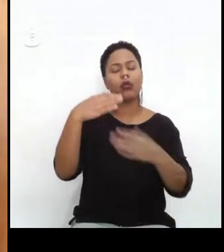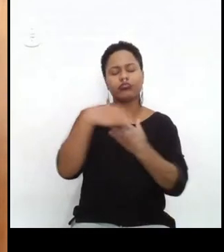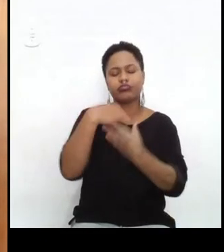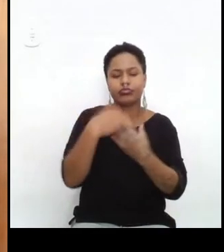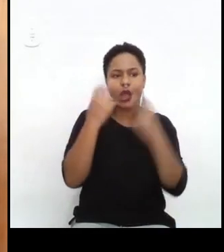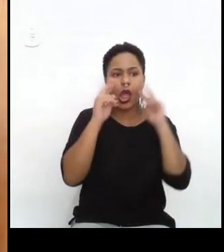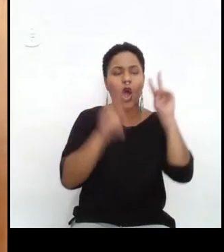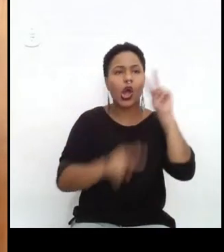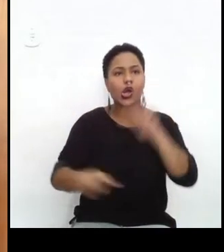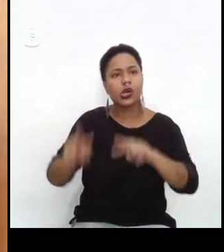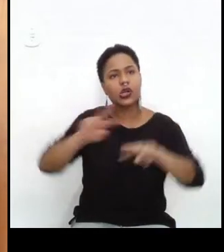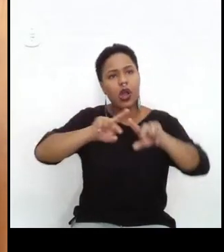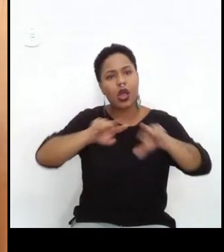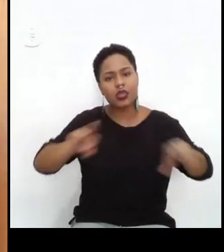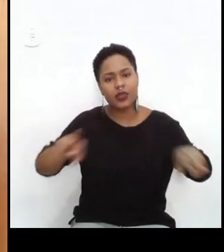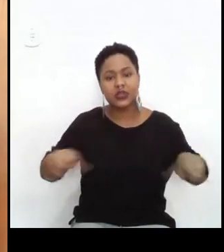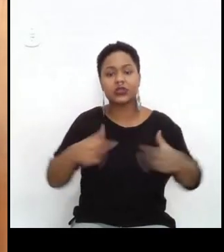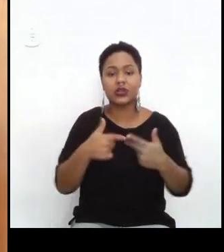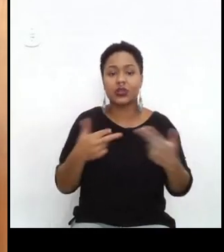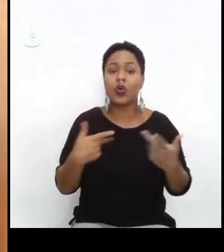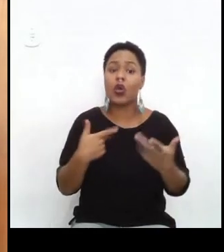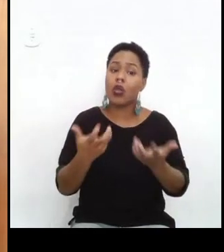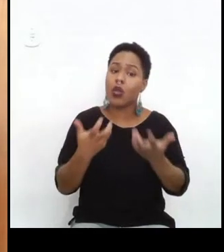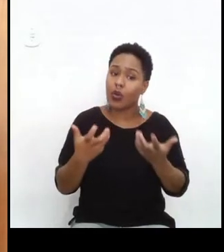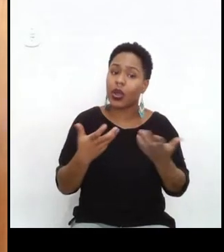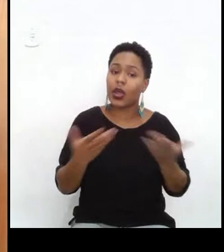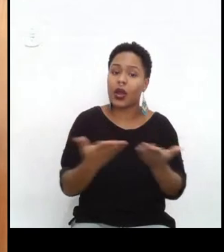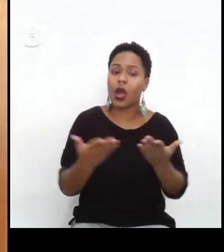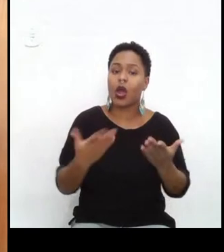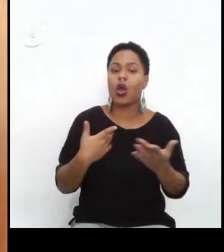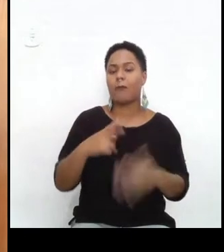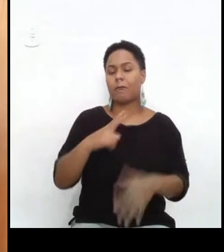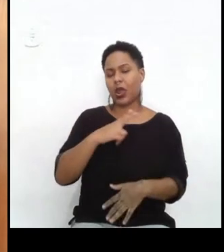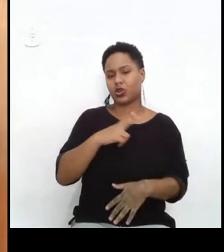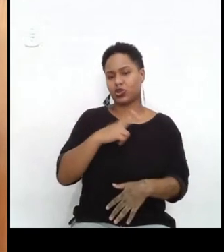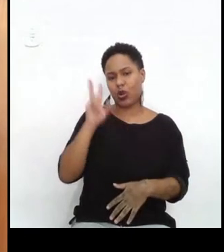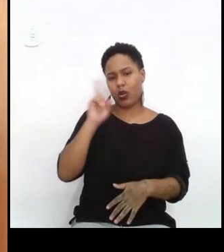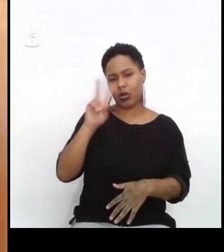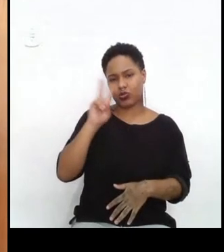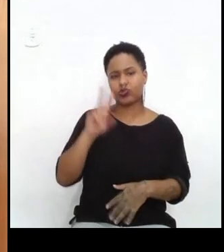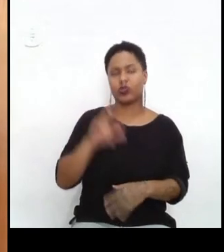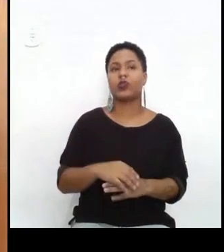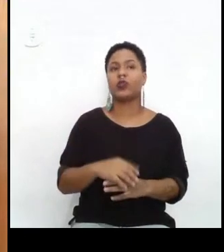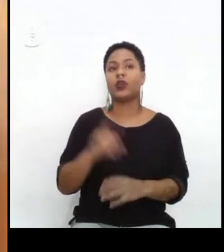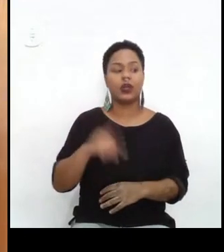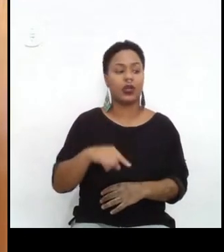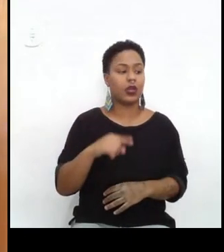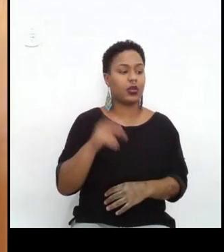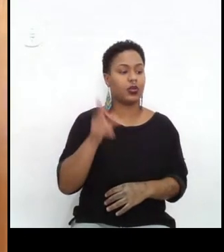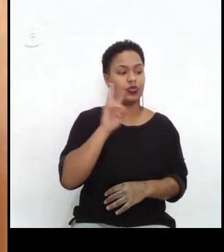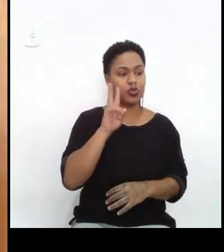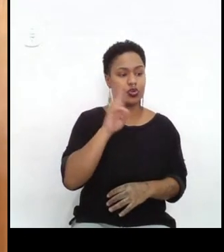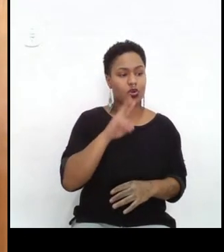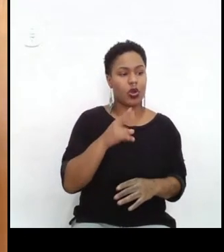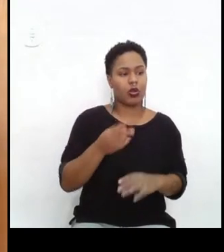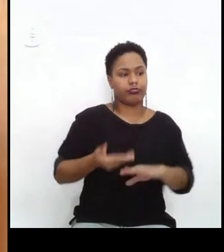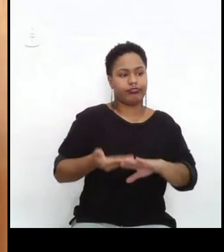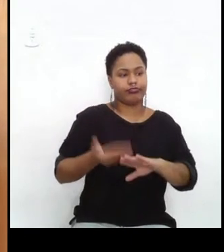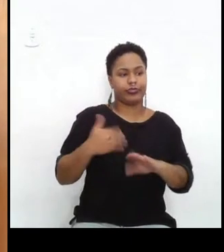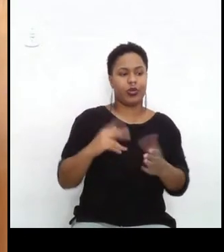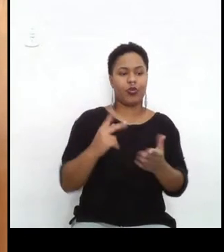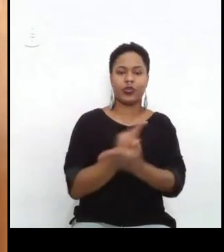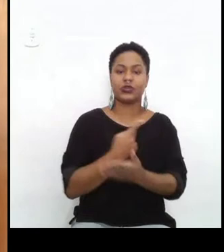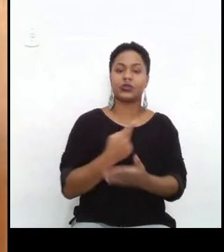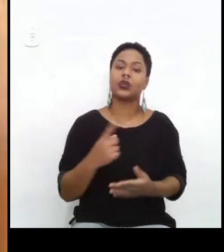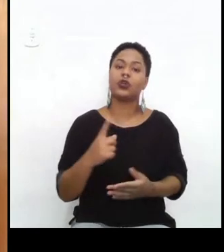e será atender mas não caso particular um caça uma representação pela retina e apresentar uma reflexão por